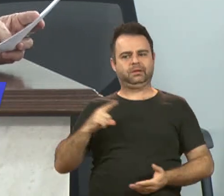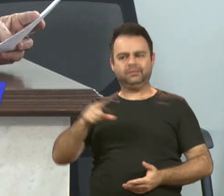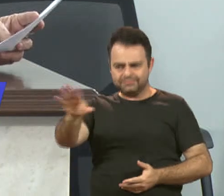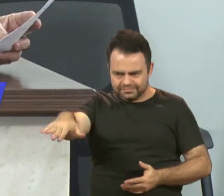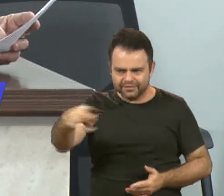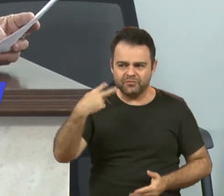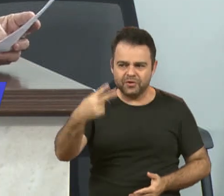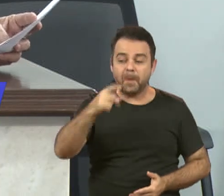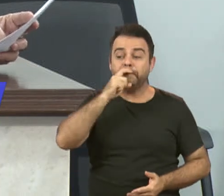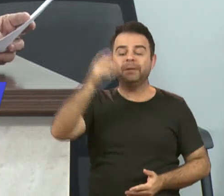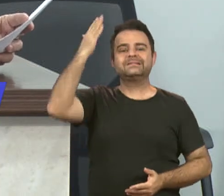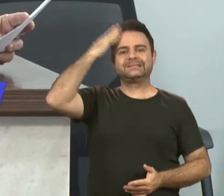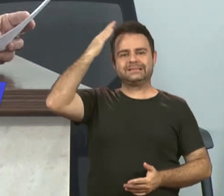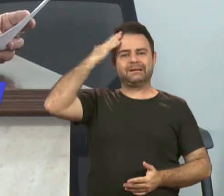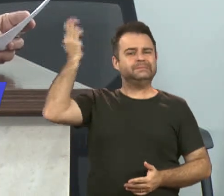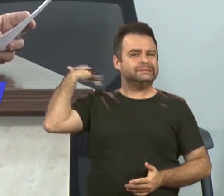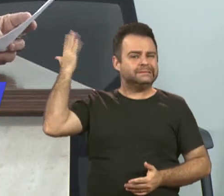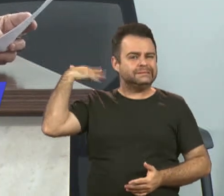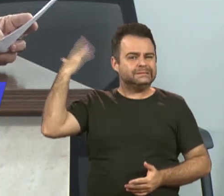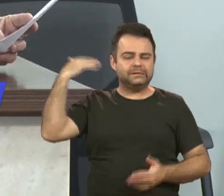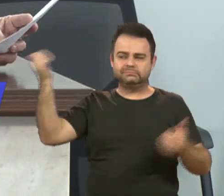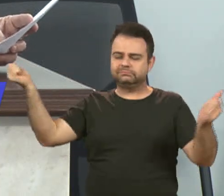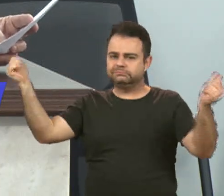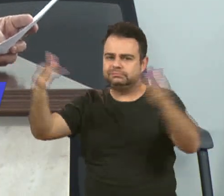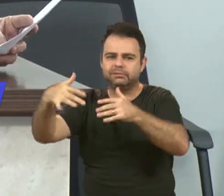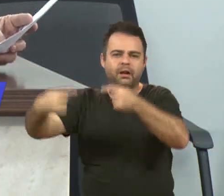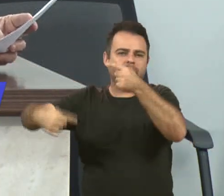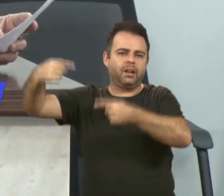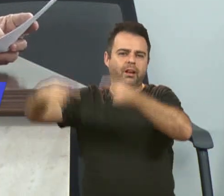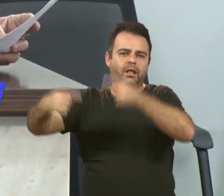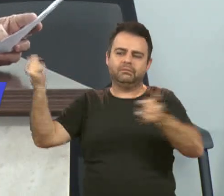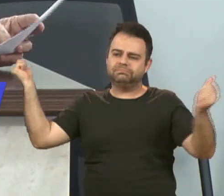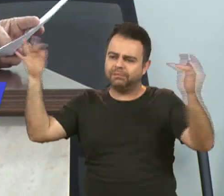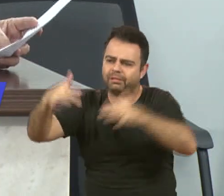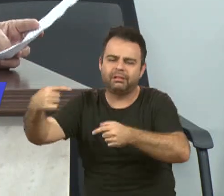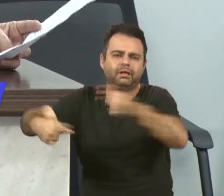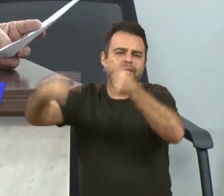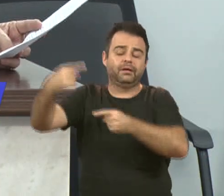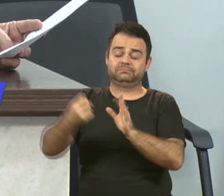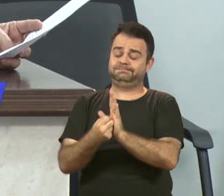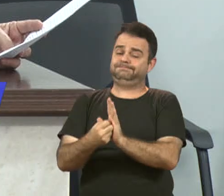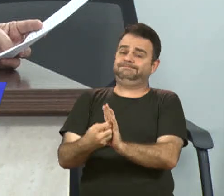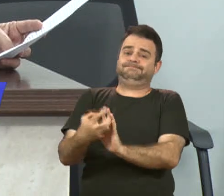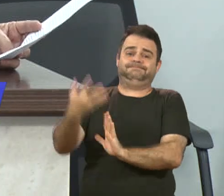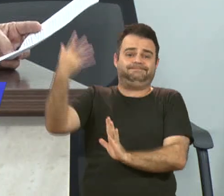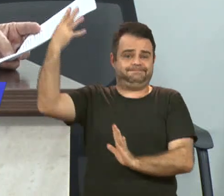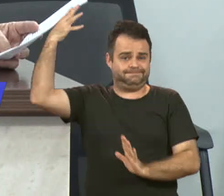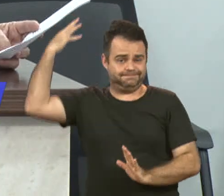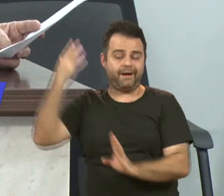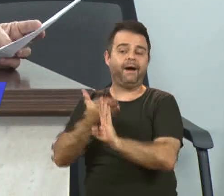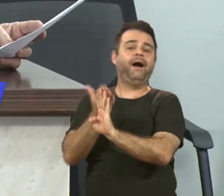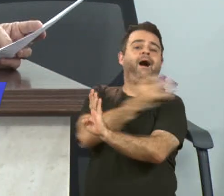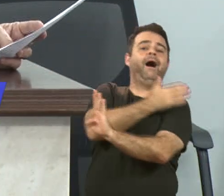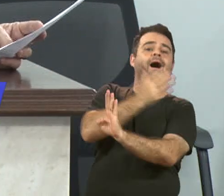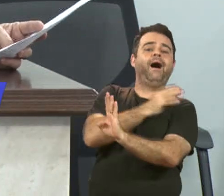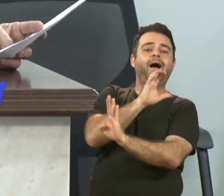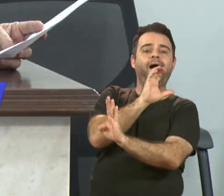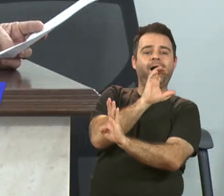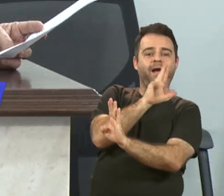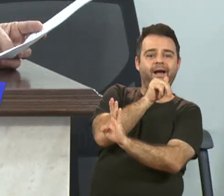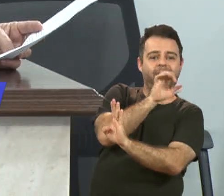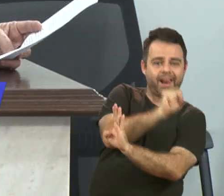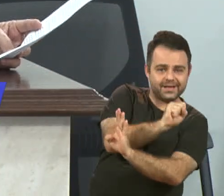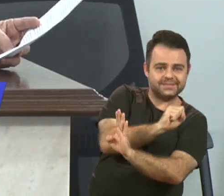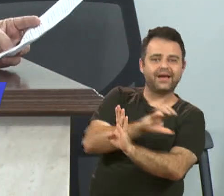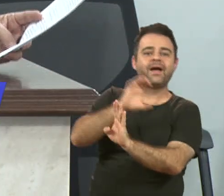fizemos nos núcleos de assistências sociais aqui em Rio Preto, antes da gente ter os CRAS. Antes da gente ter os CRAS,